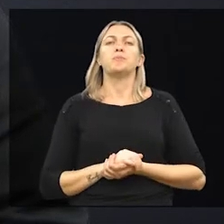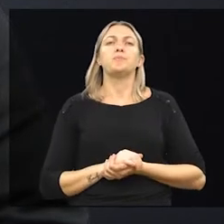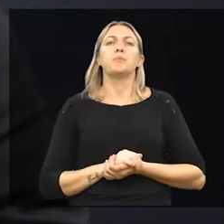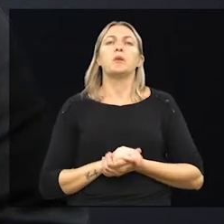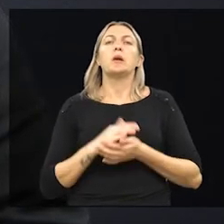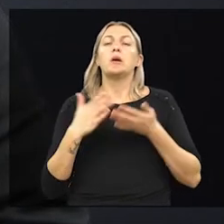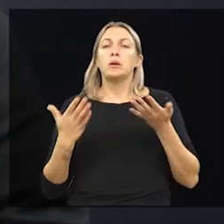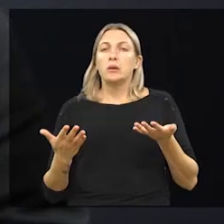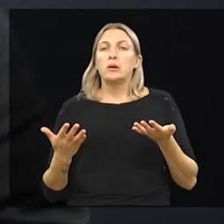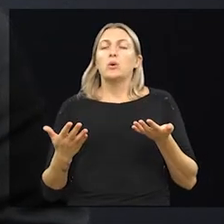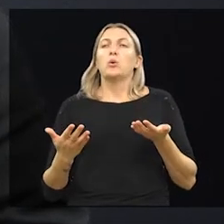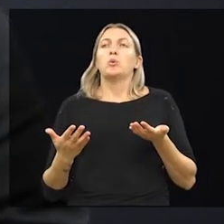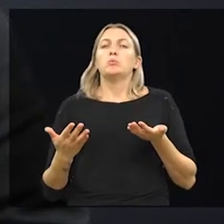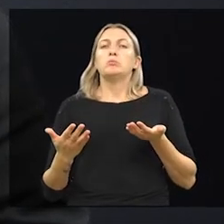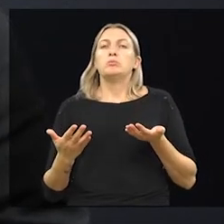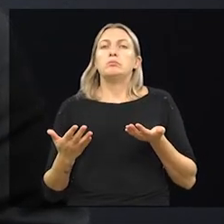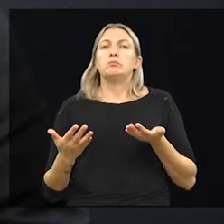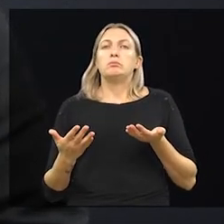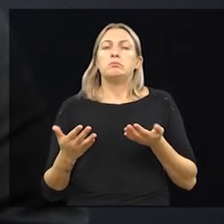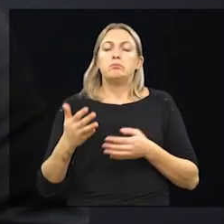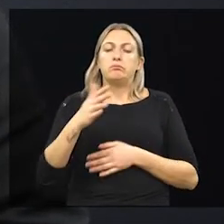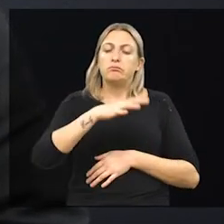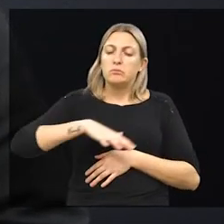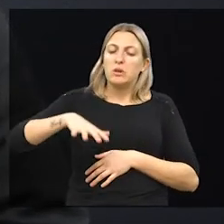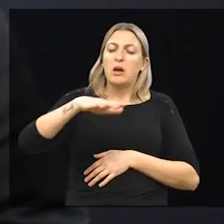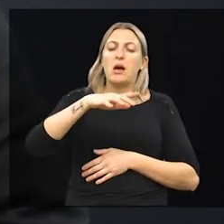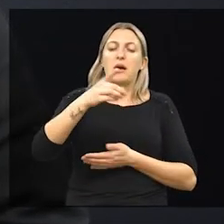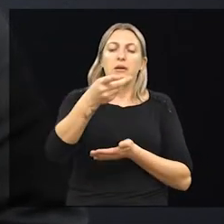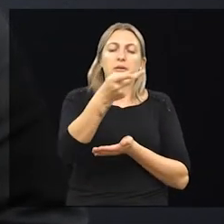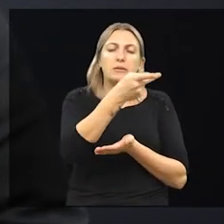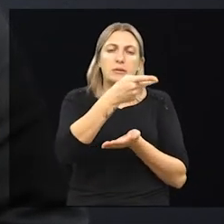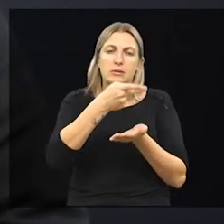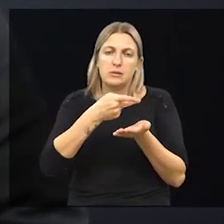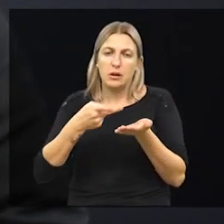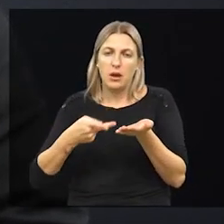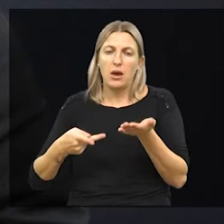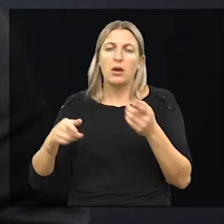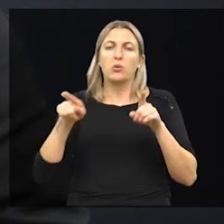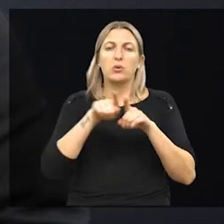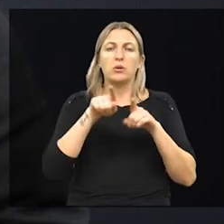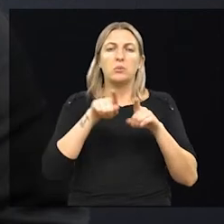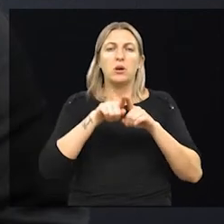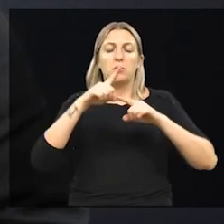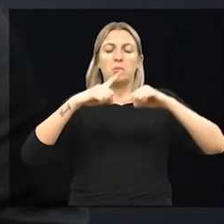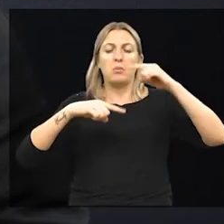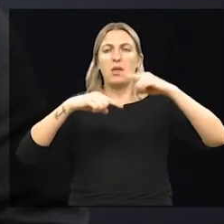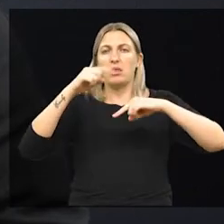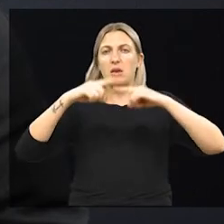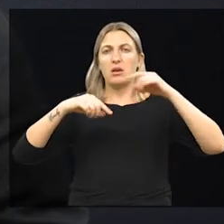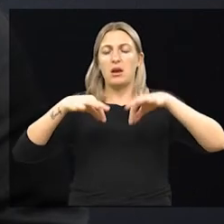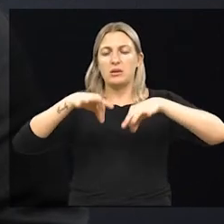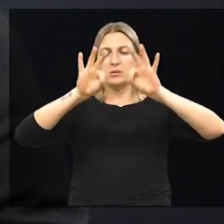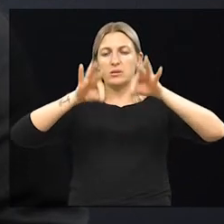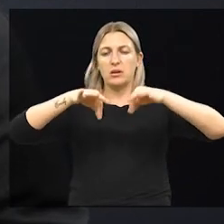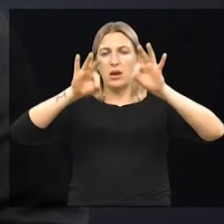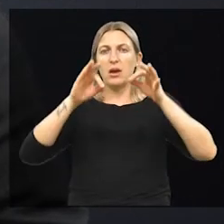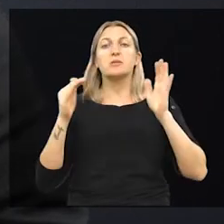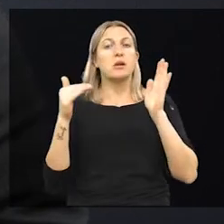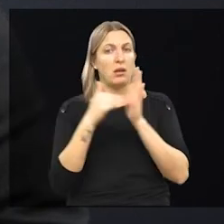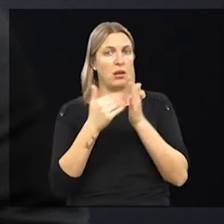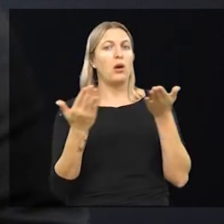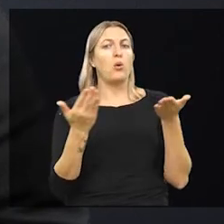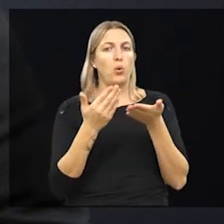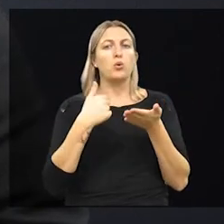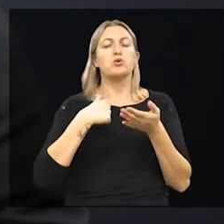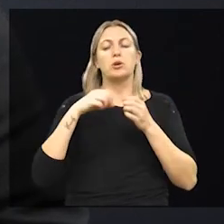então éramos em poucas pessoas né e nós temos que dividir todas as cargas horárias que existiam